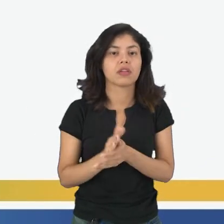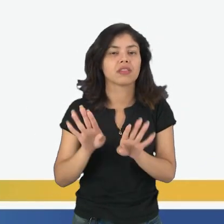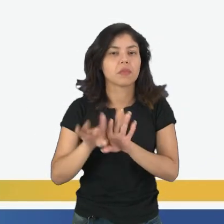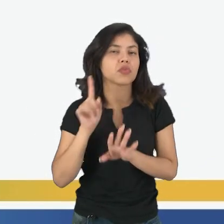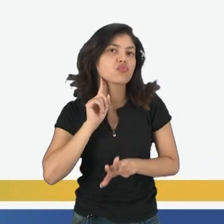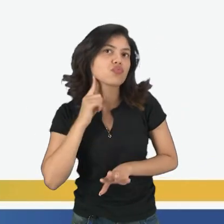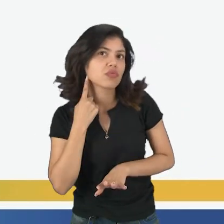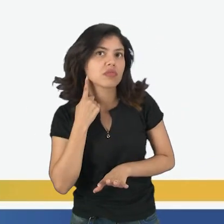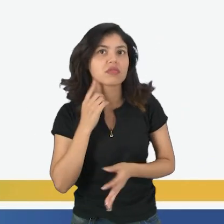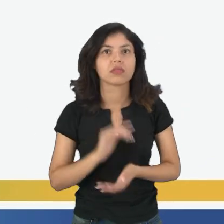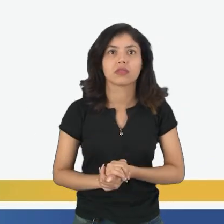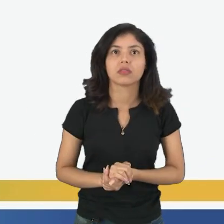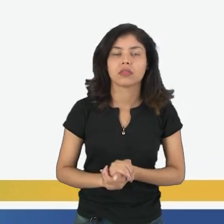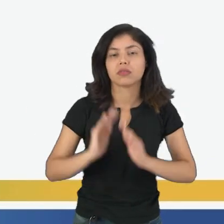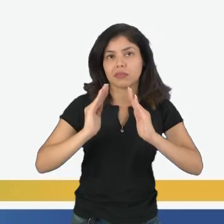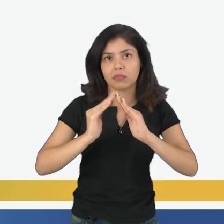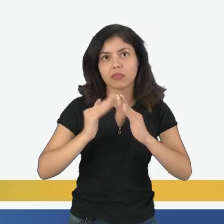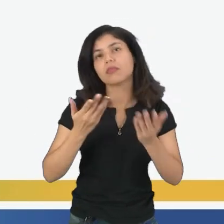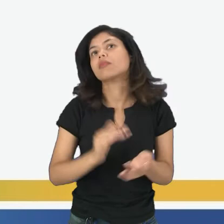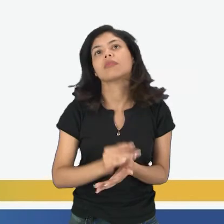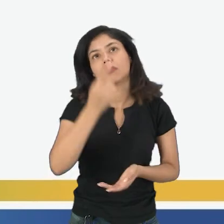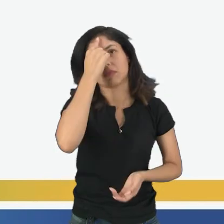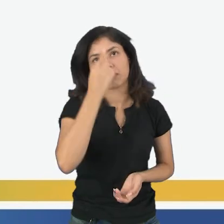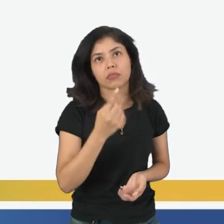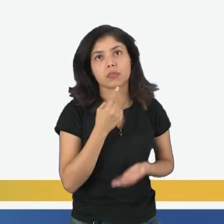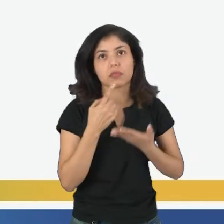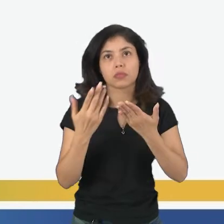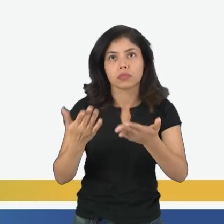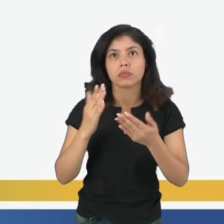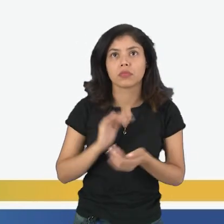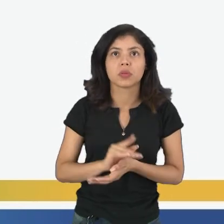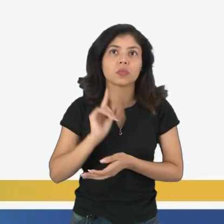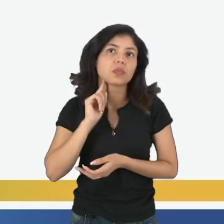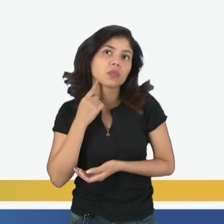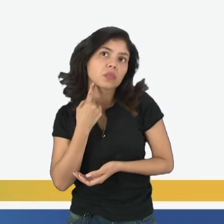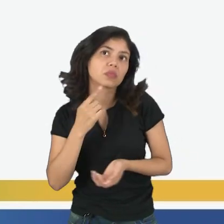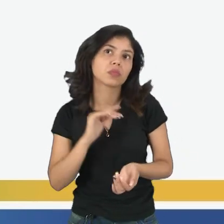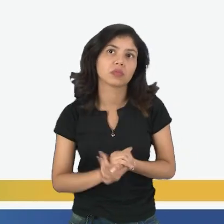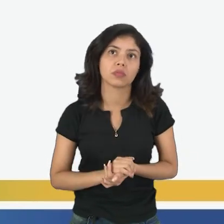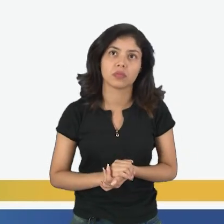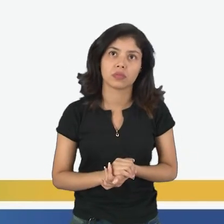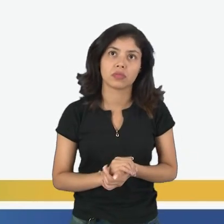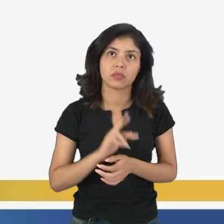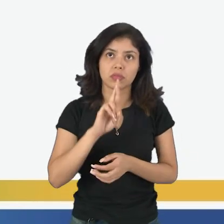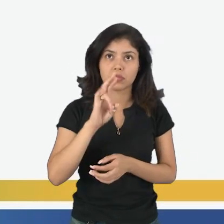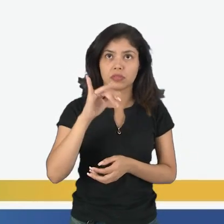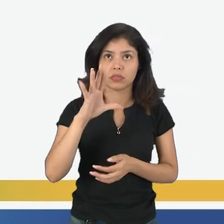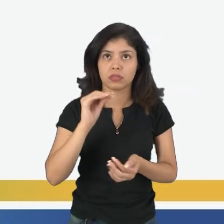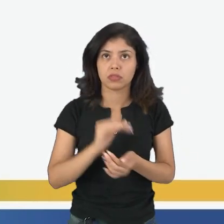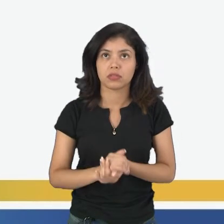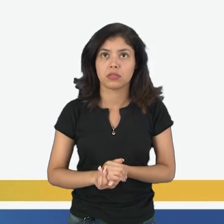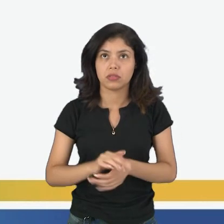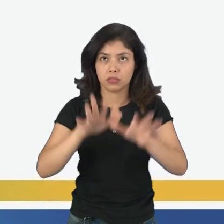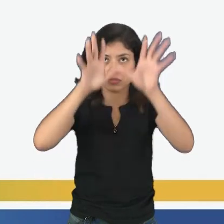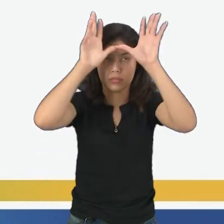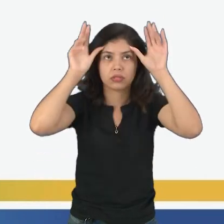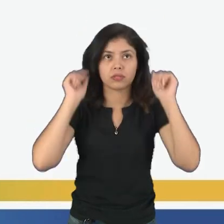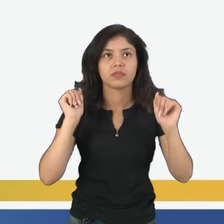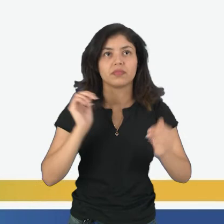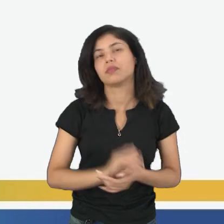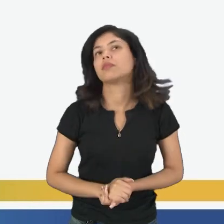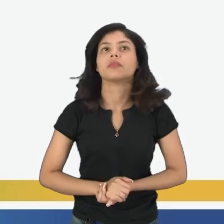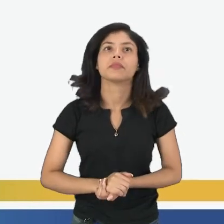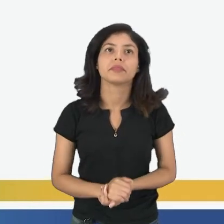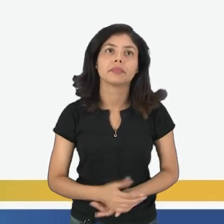uma grande preocupação. E aí tem uma figura do desemboque de água poluída do canal no Rio Acre, uma imagem de